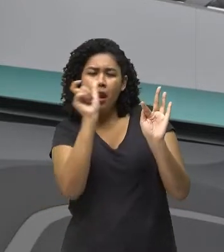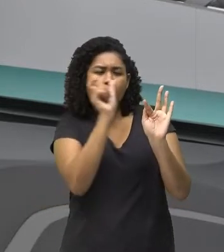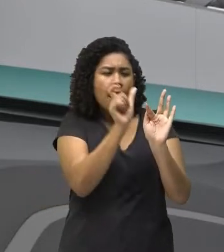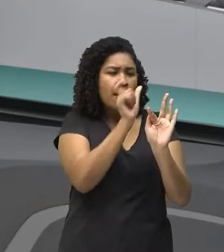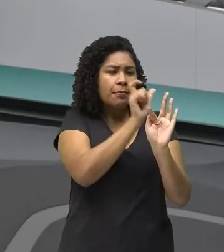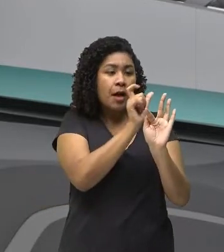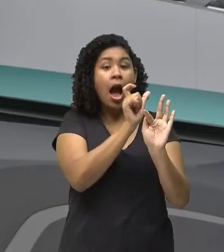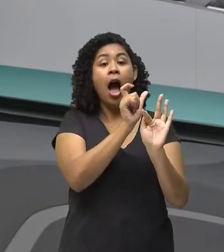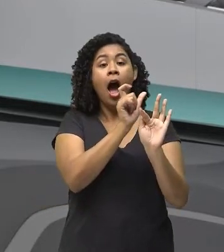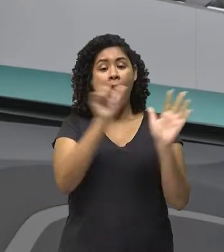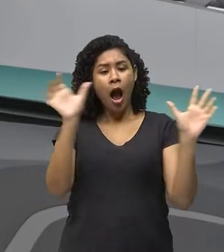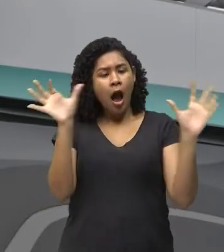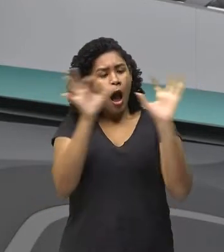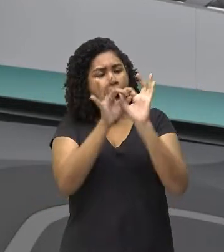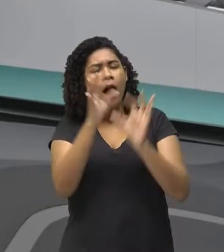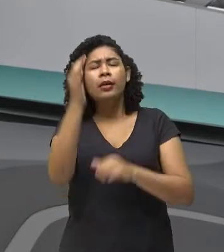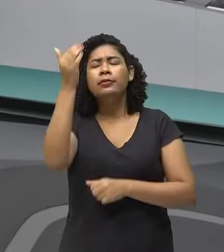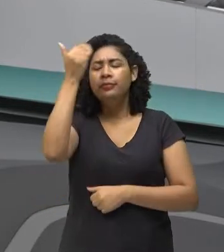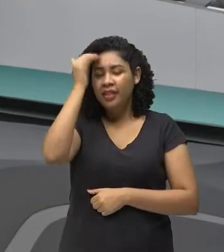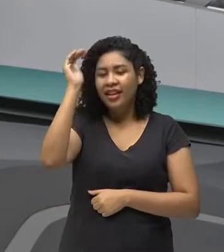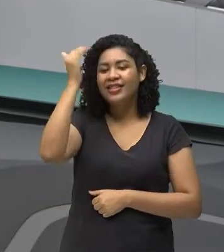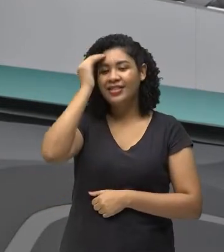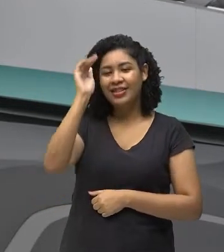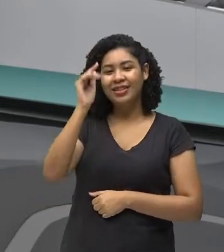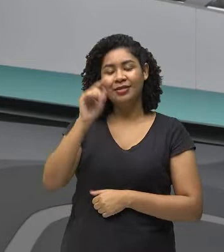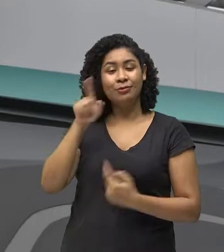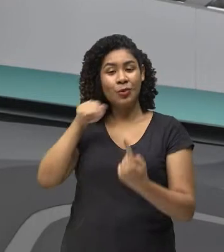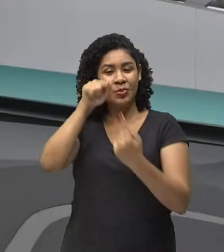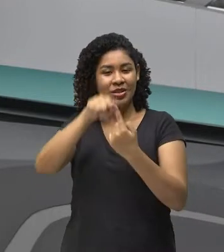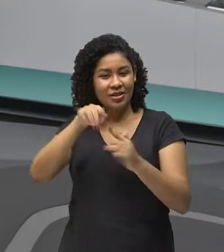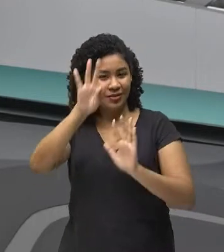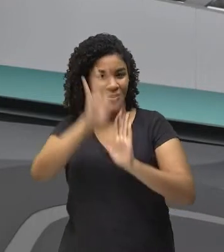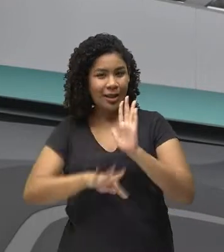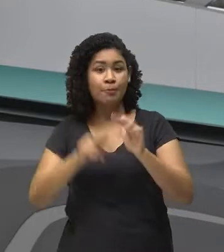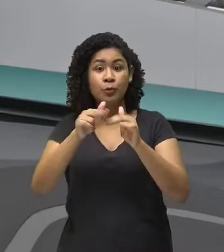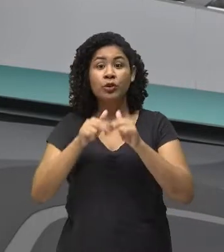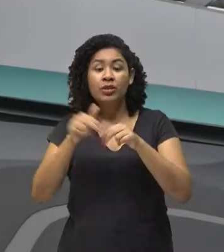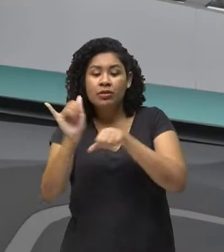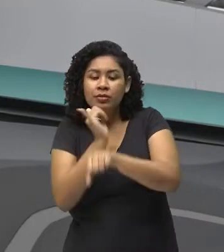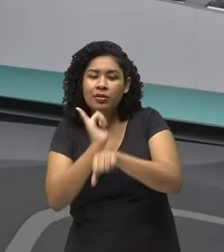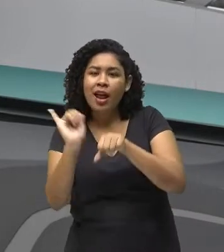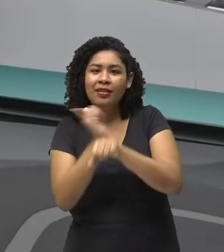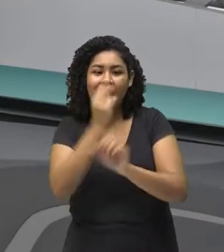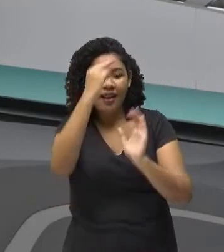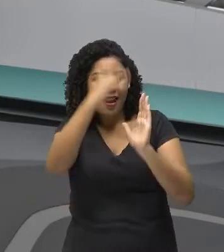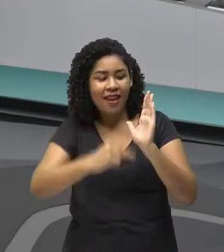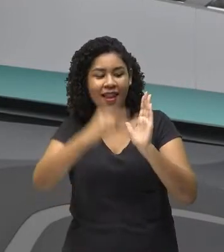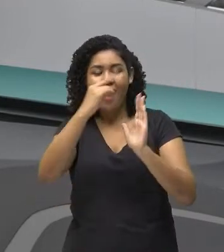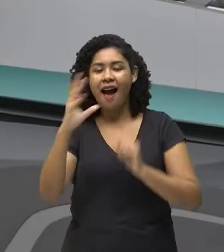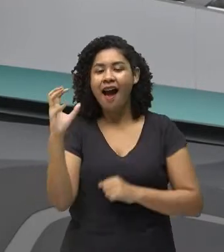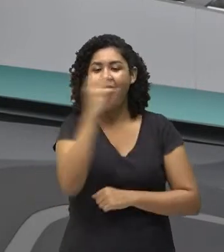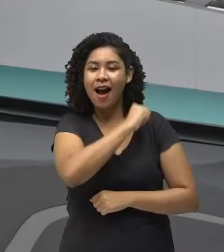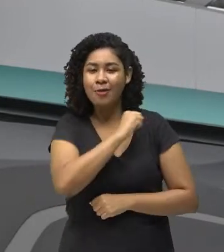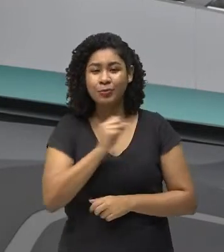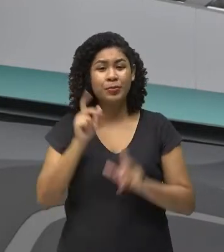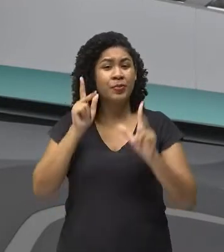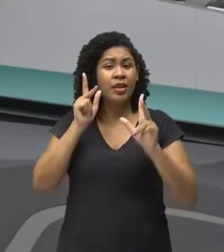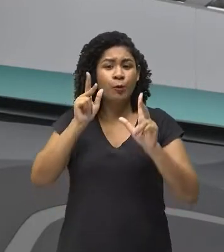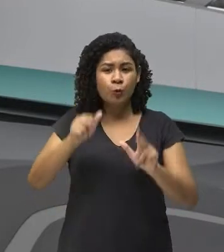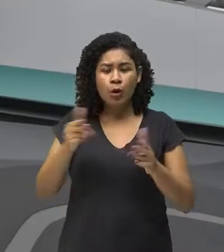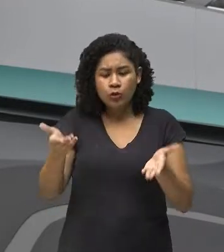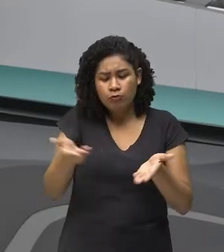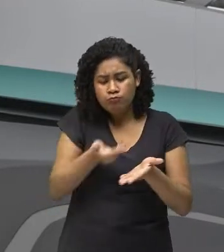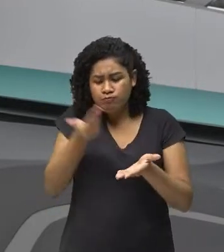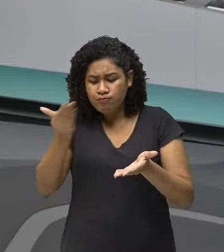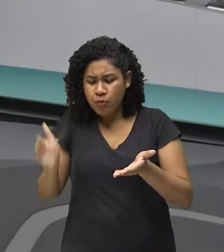que está falando aquele texto. Lembra que é uma estratégia de leitura rápida. Assim como a pedrinha vai tocando lá na água, é só para você